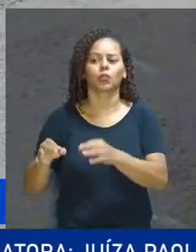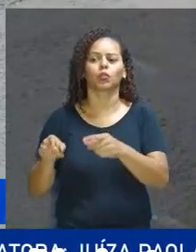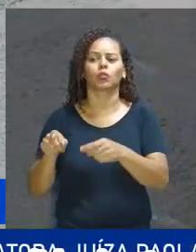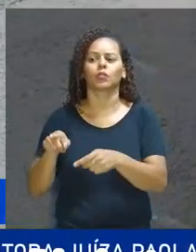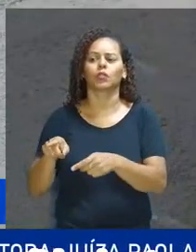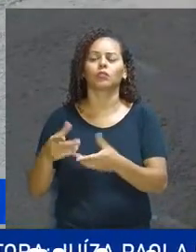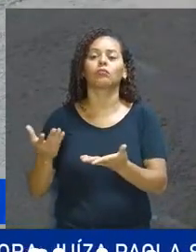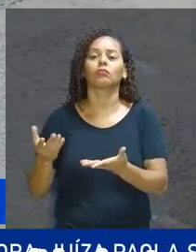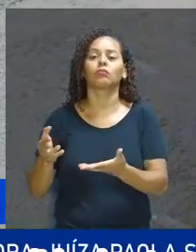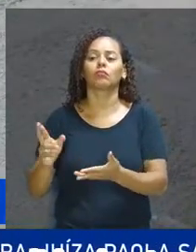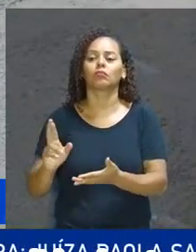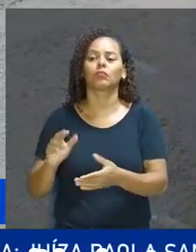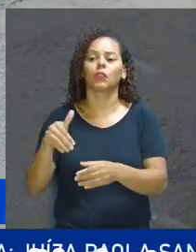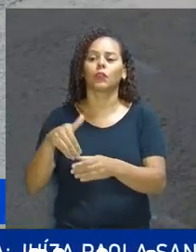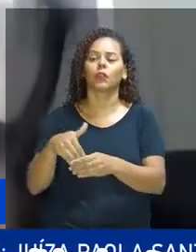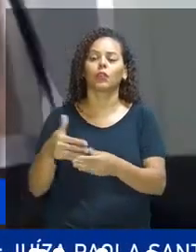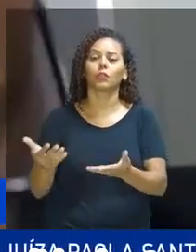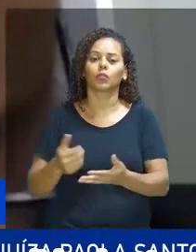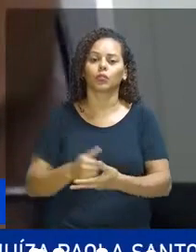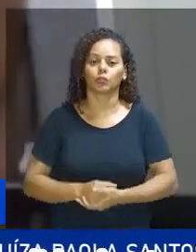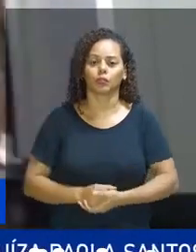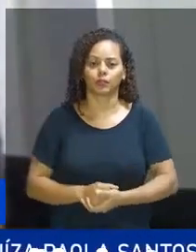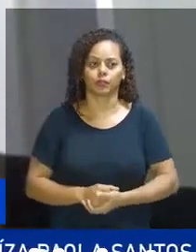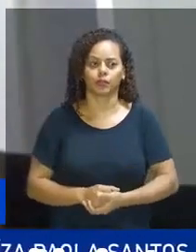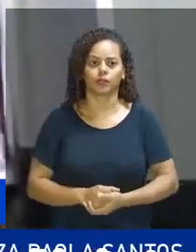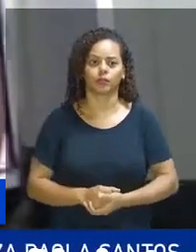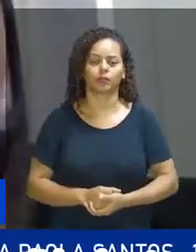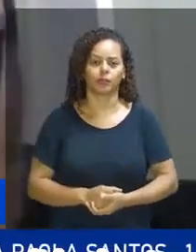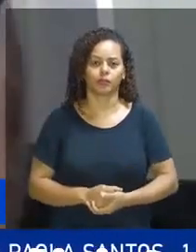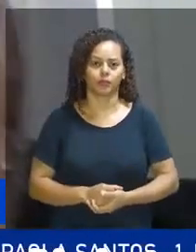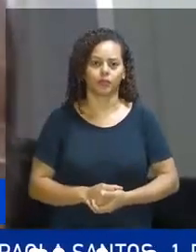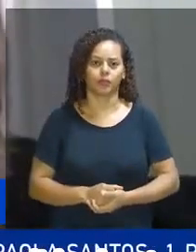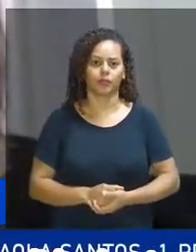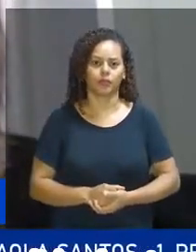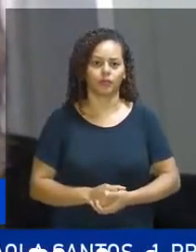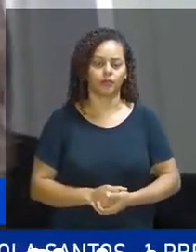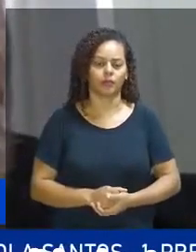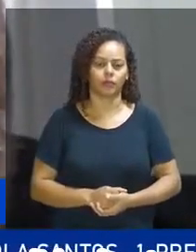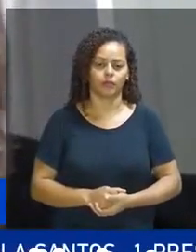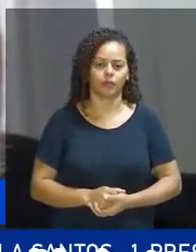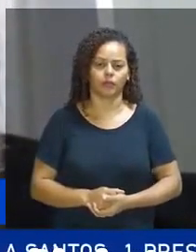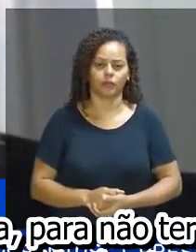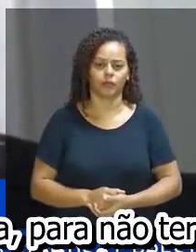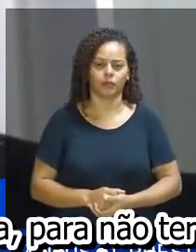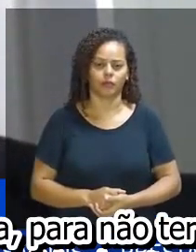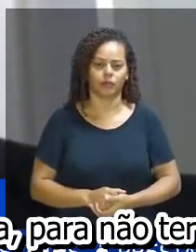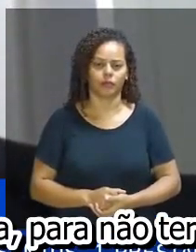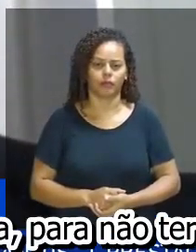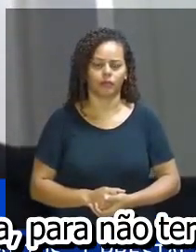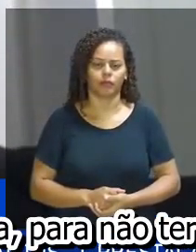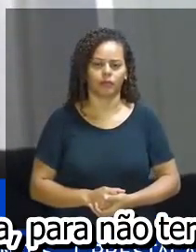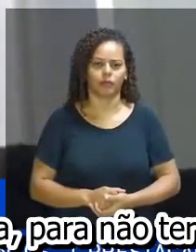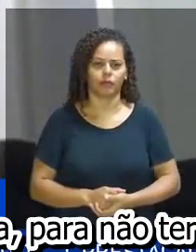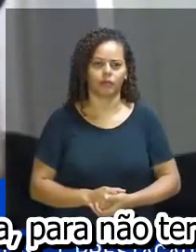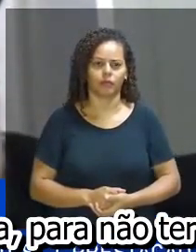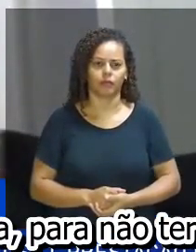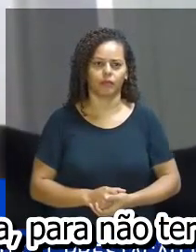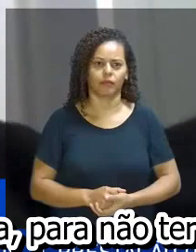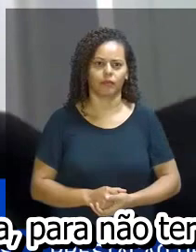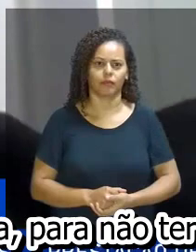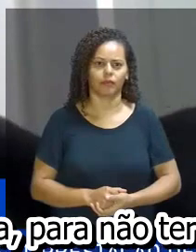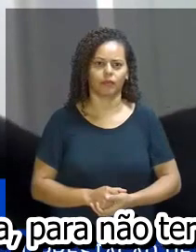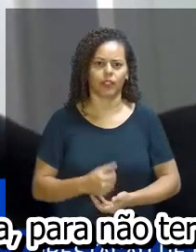Senhor presidente, nesse processo, eu vou me declarar impedido de atuar. Eu já tinha manifestado em